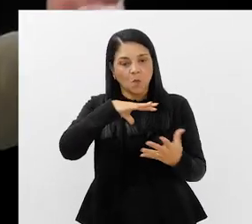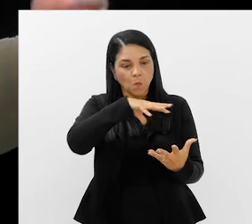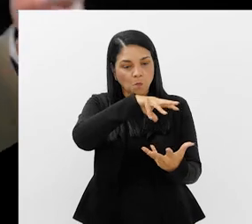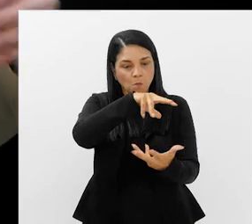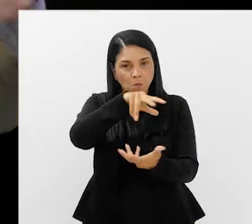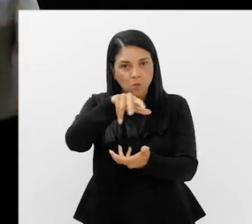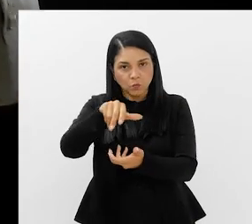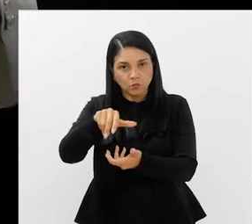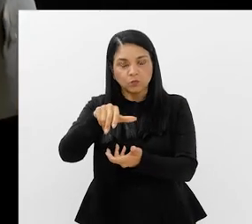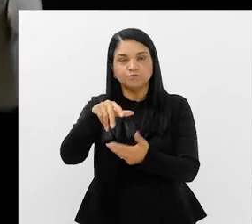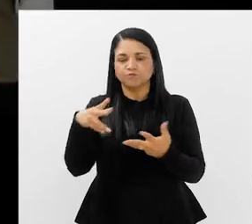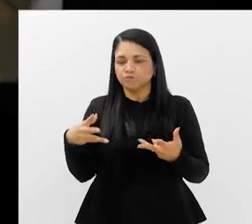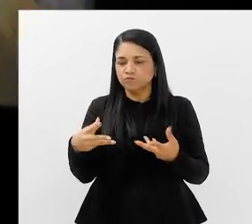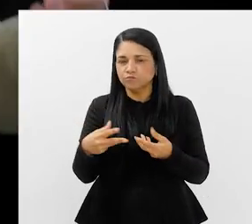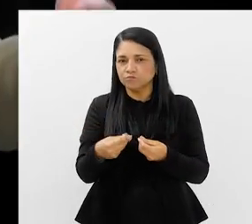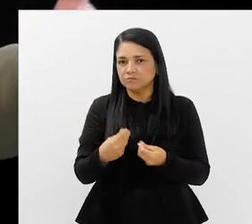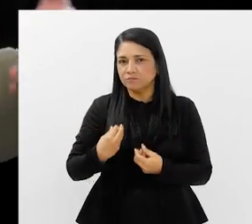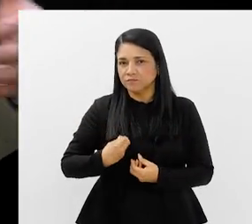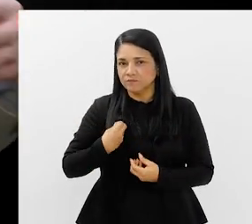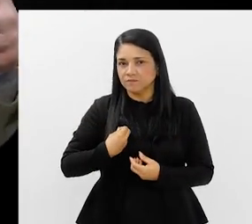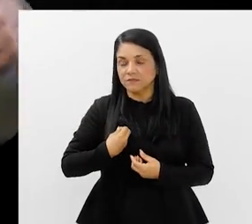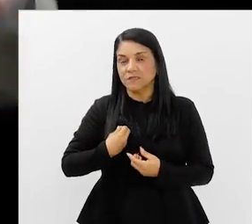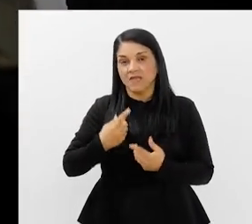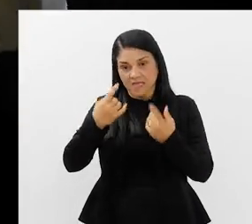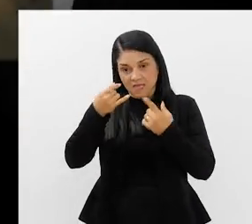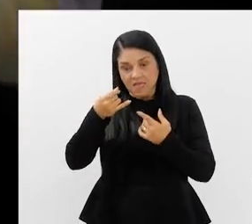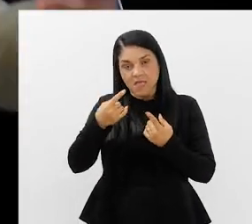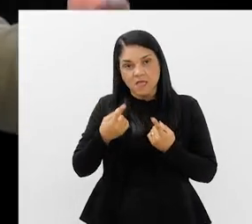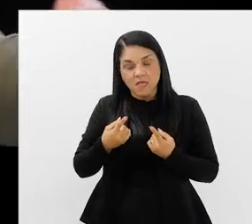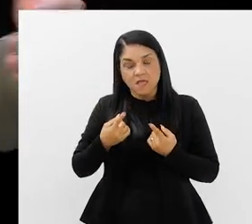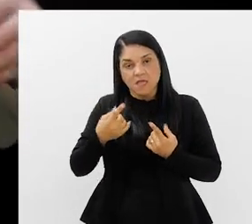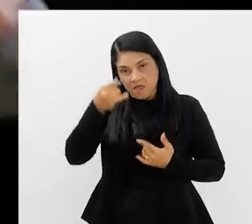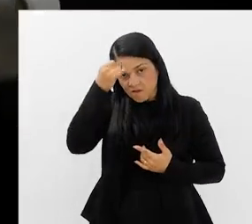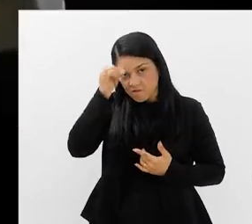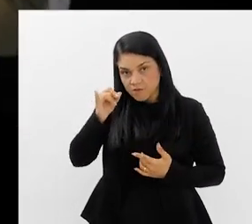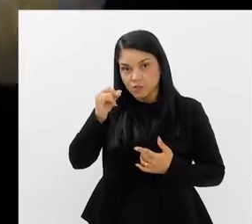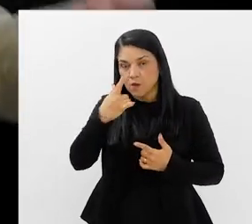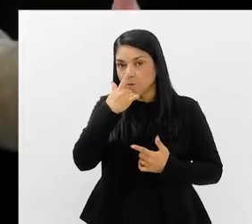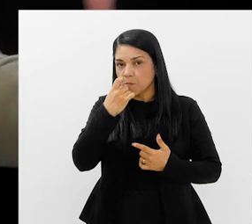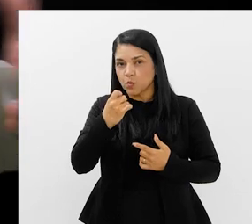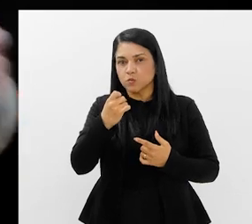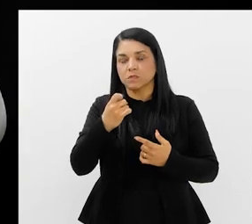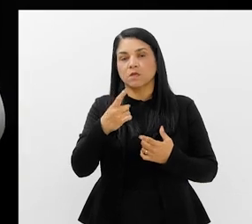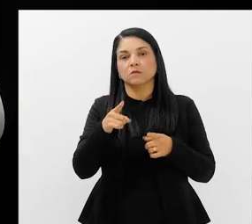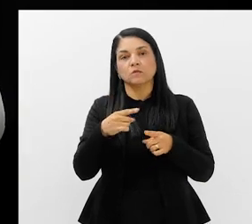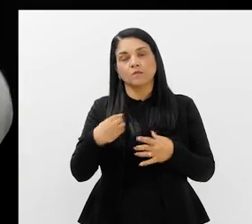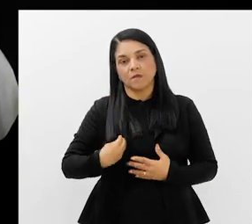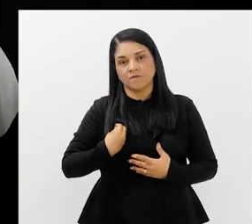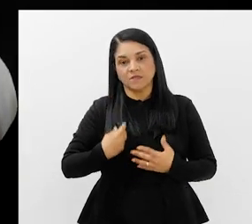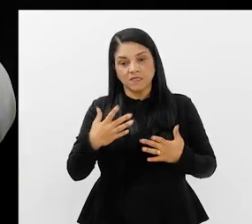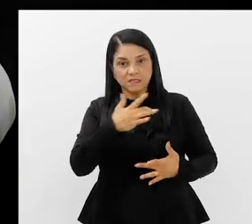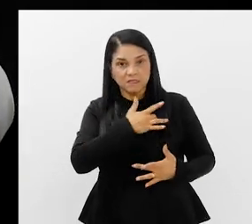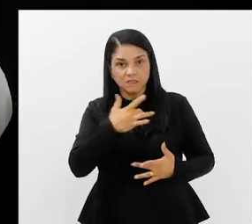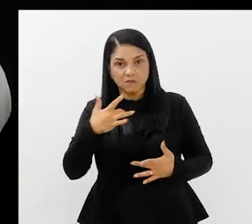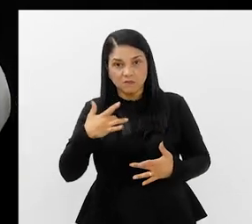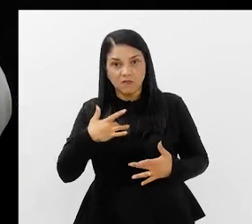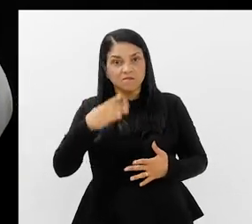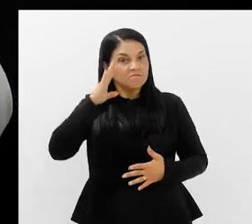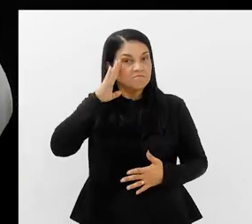preserve o planeta, tenha qualidade de vida, combata a poluição, tenha vida saudável e tenha,